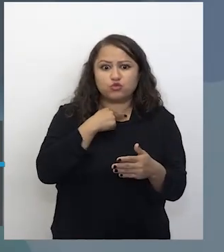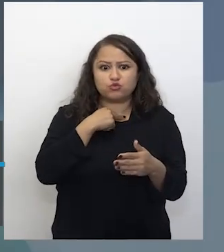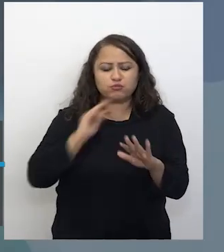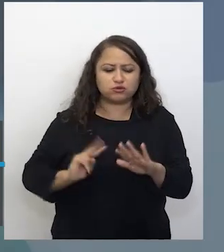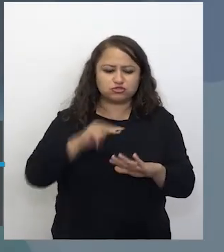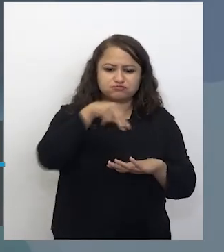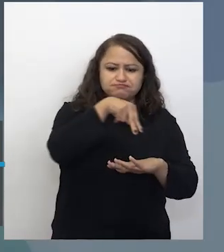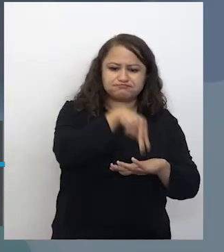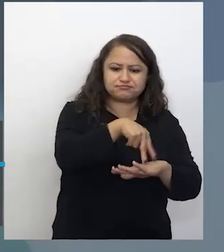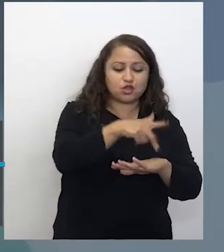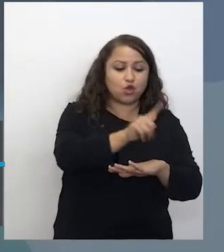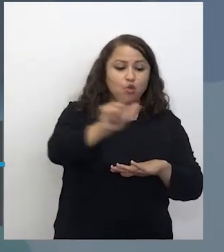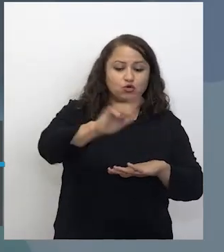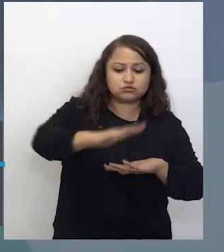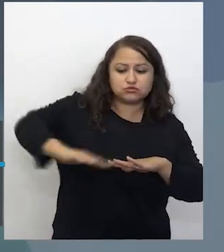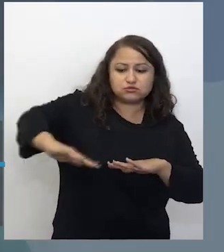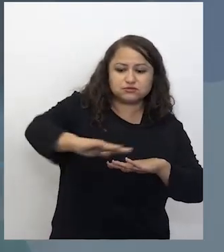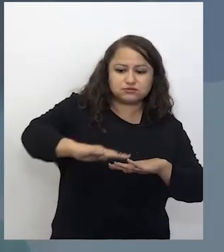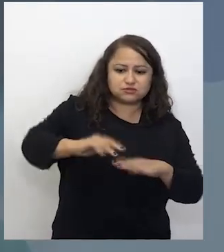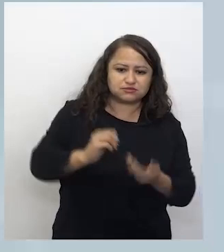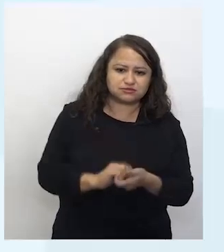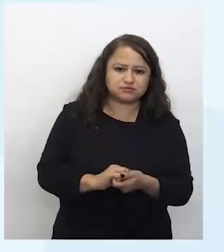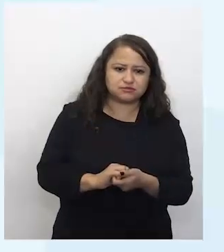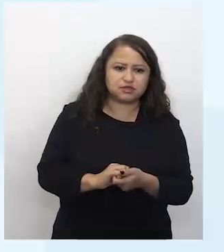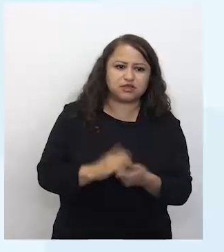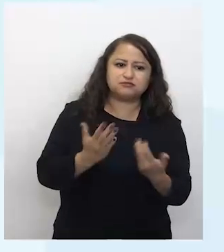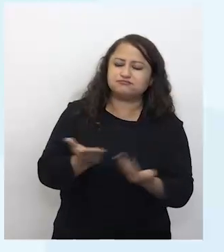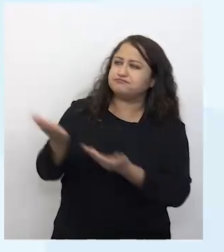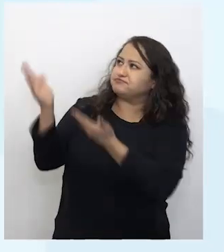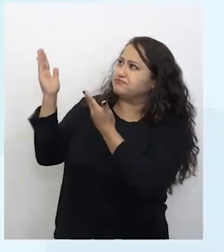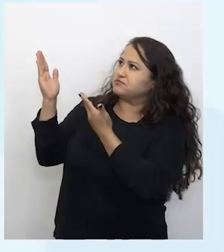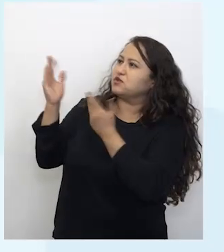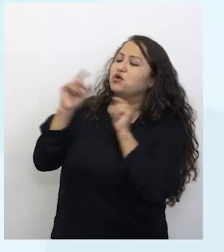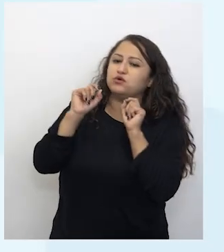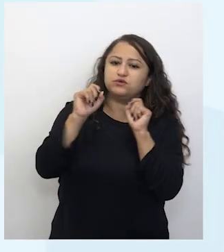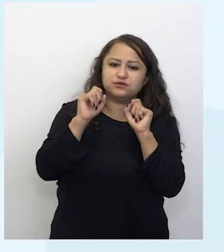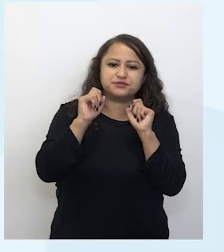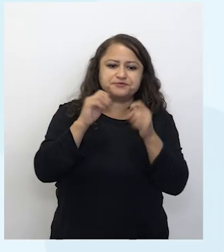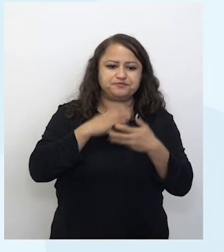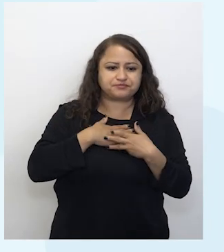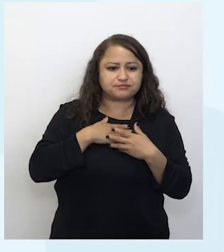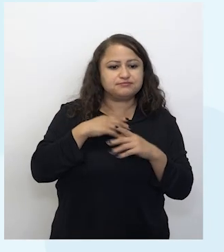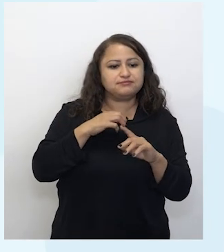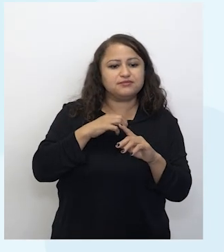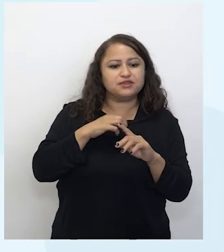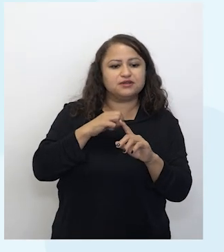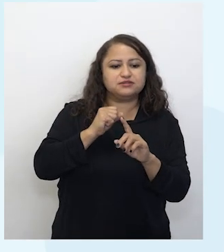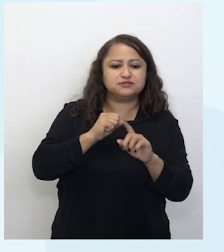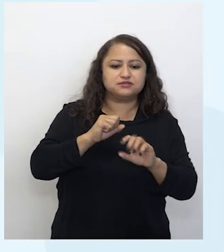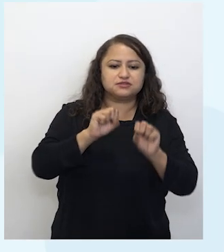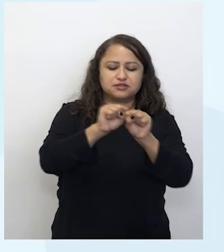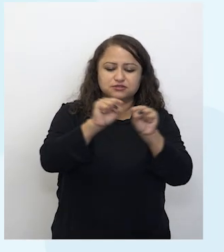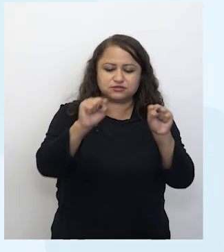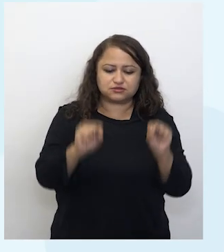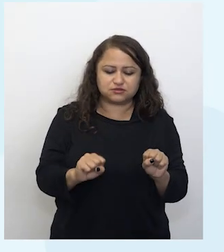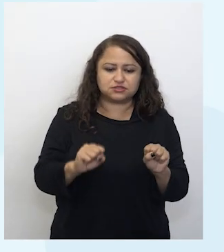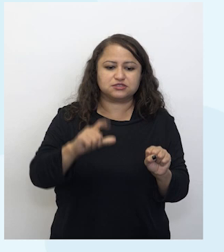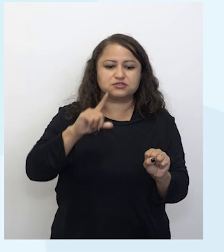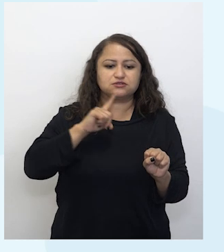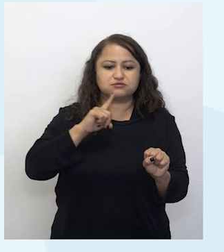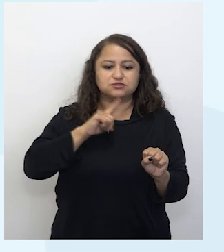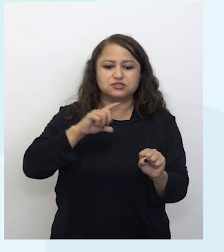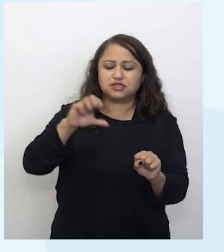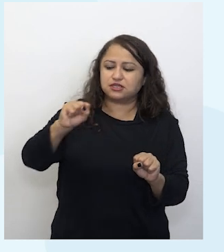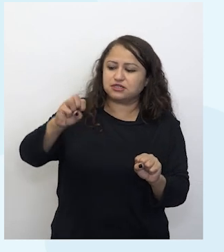sim e deve. E, continuando ali na tela, observem que diz lá: na Associação Semente de Vida da Cidade de